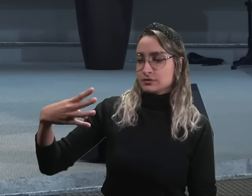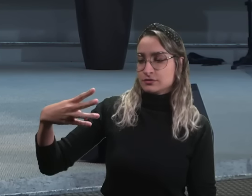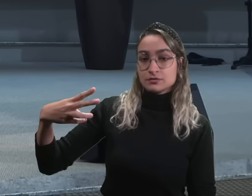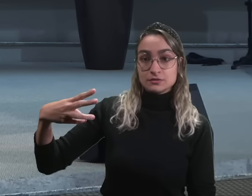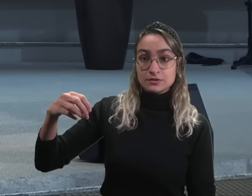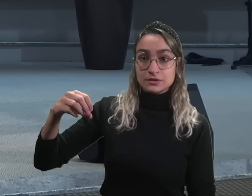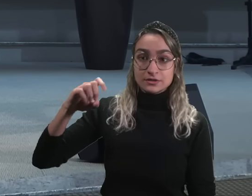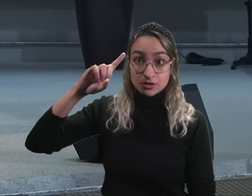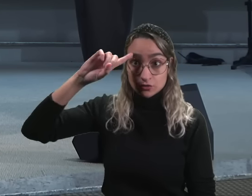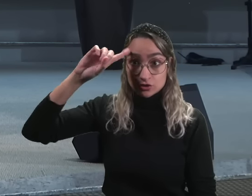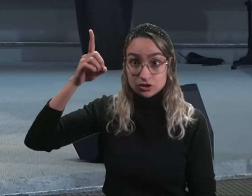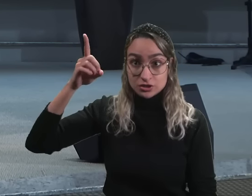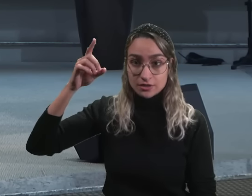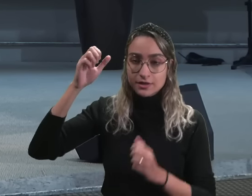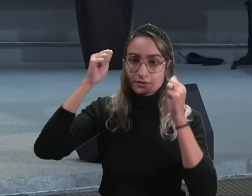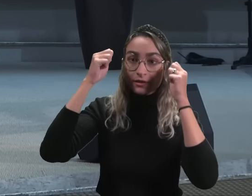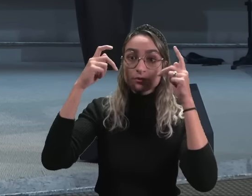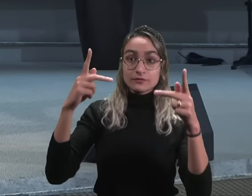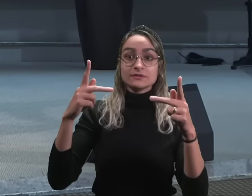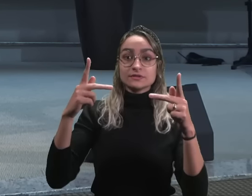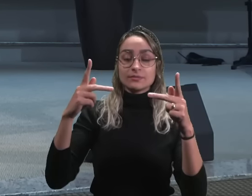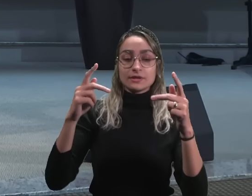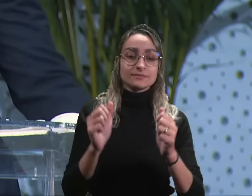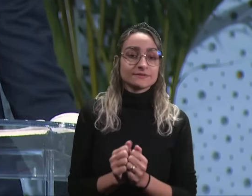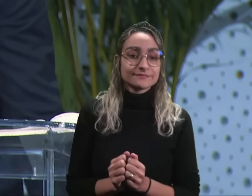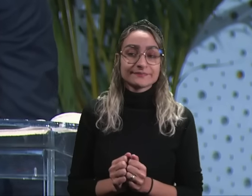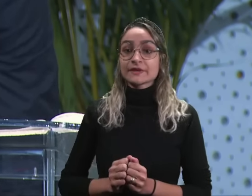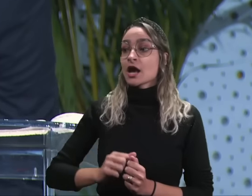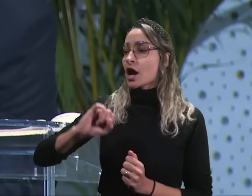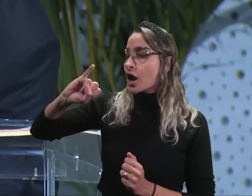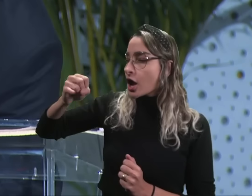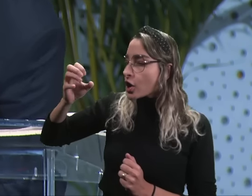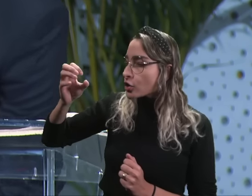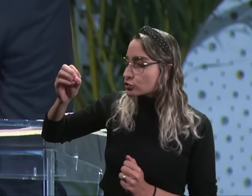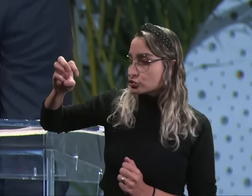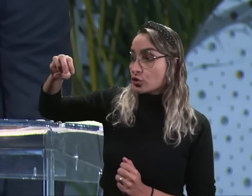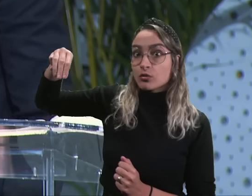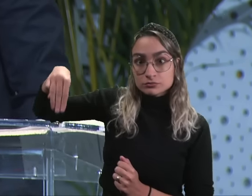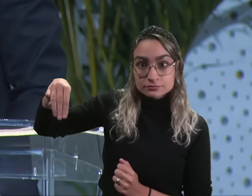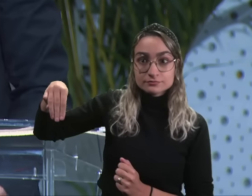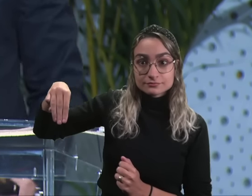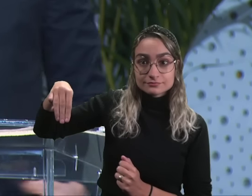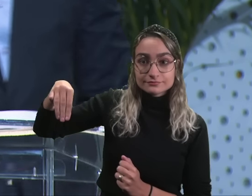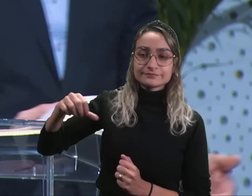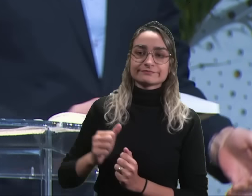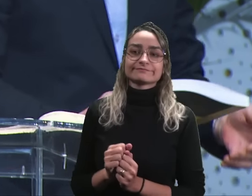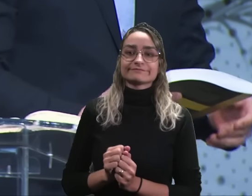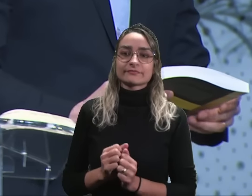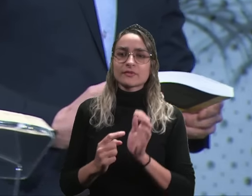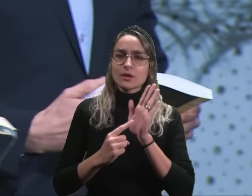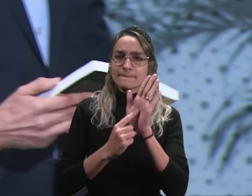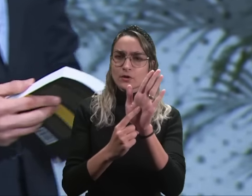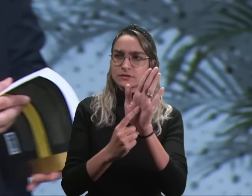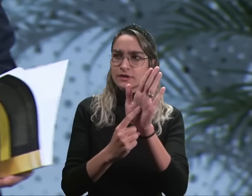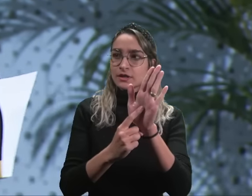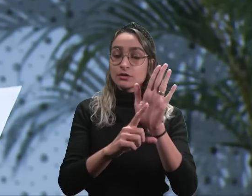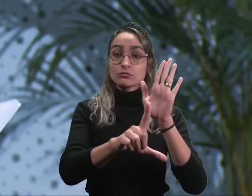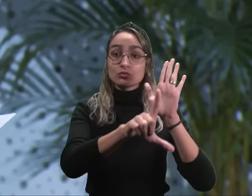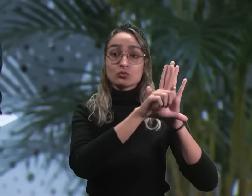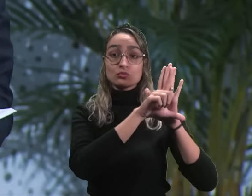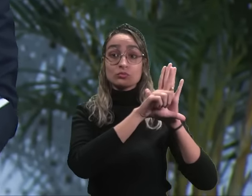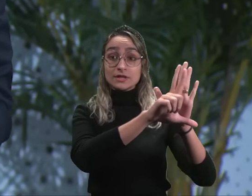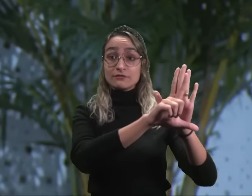de 1844 Amém por isso John Andrews eu tenho aqui um exemplar escrito por